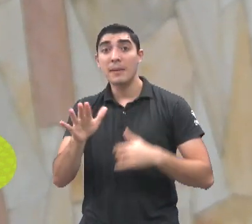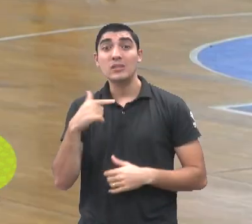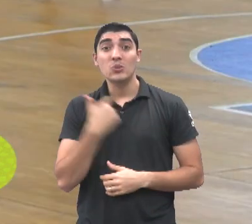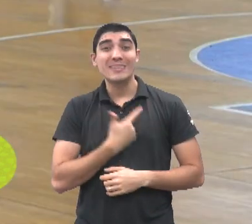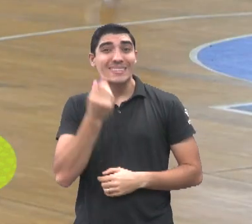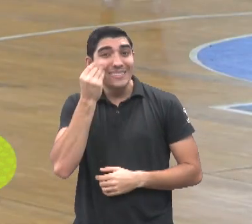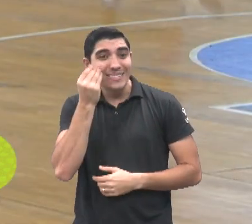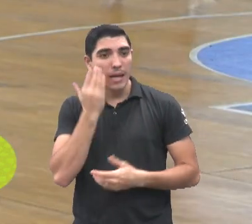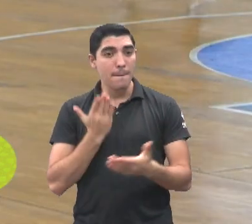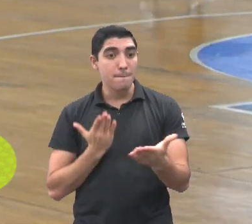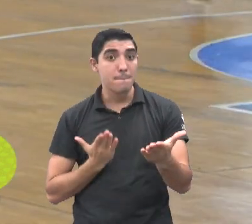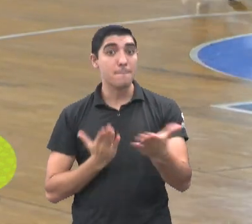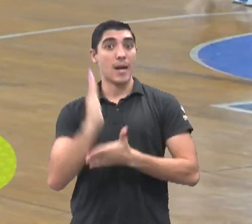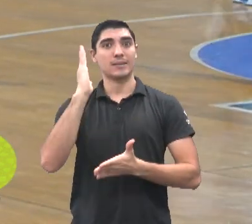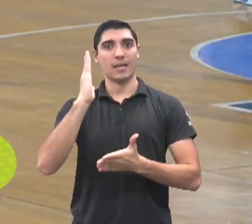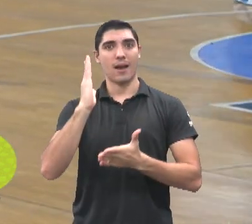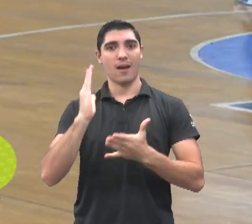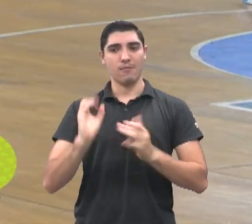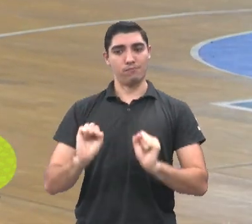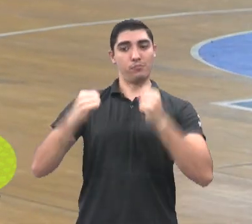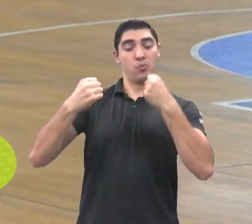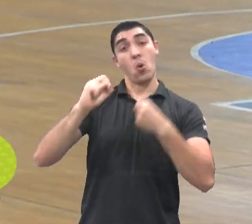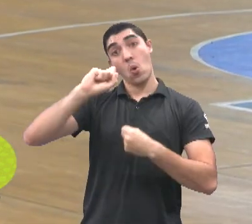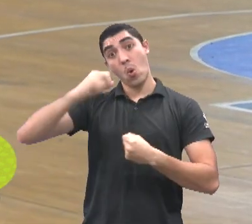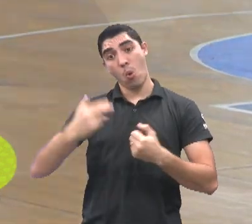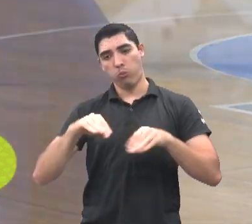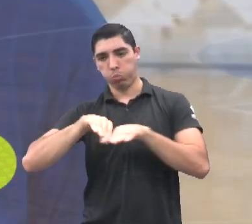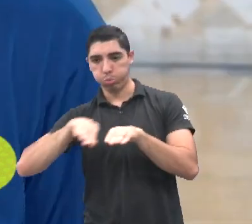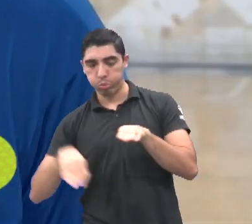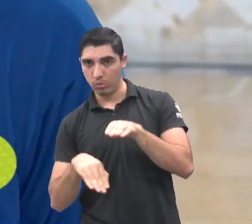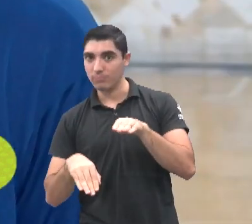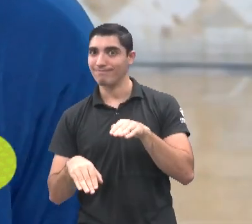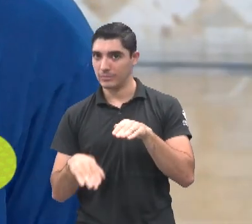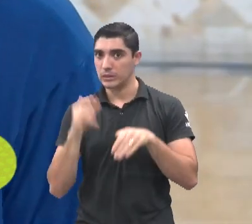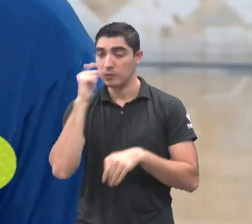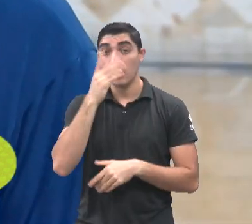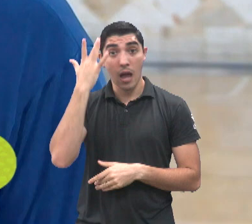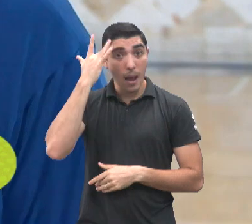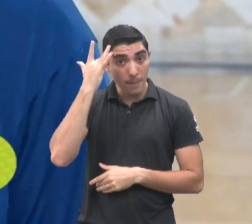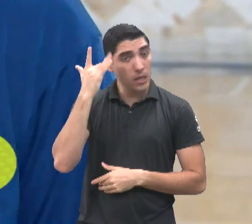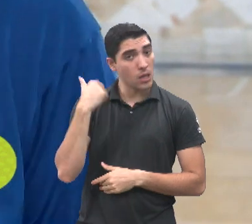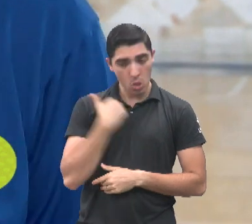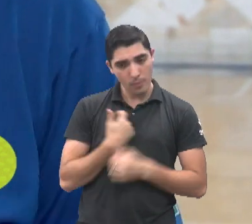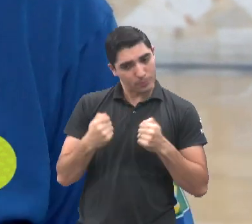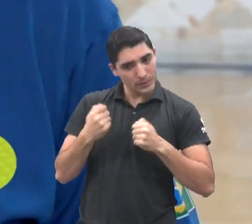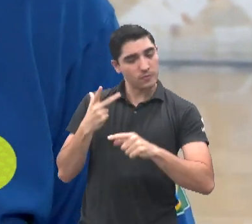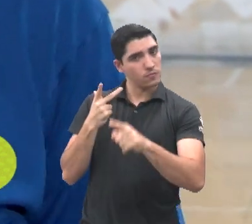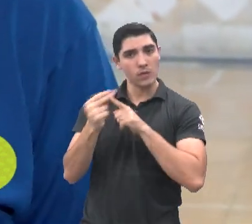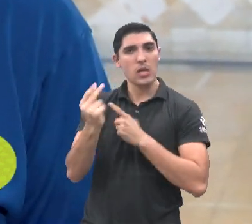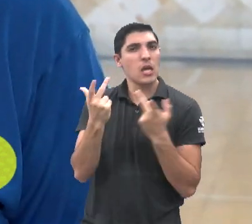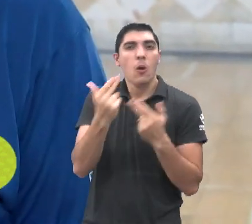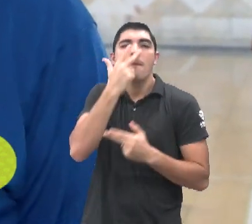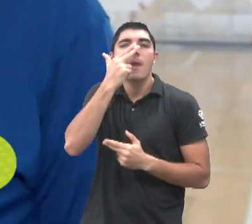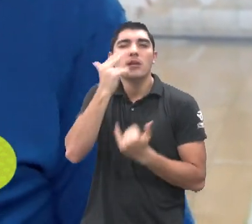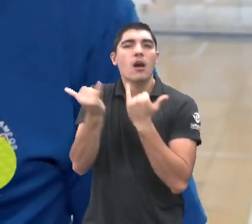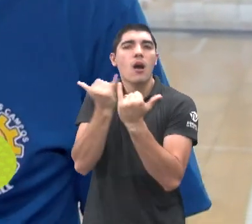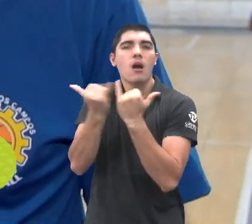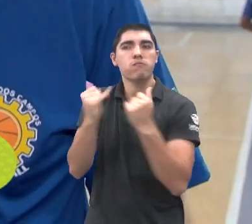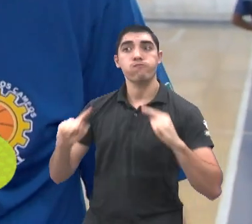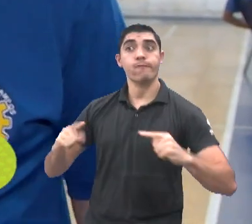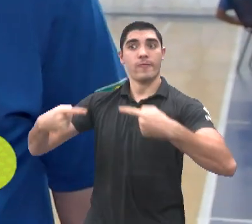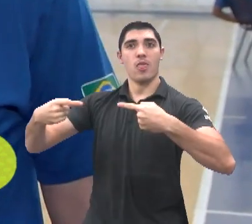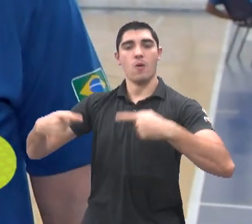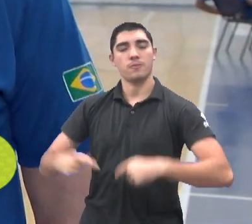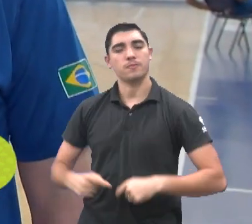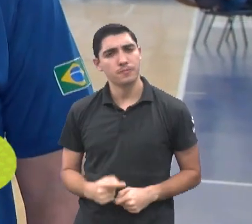então todo o resultado é muito importante e todo jogo é uma final, então vamos amanhã com tudo para buscar essa vitória. O último jogo do São José foi uma derrota para o